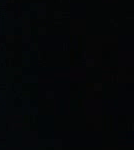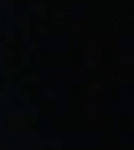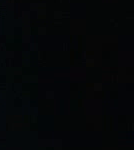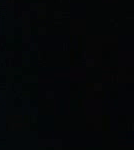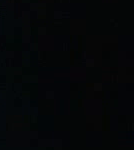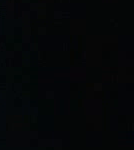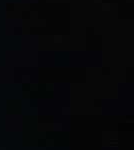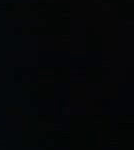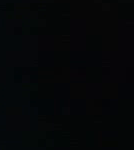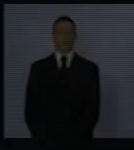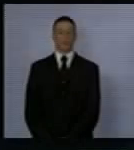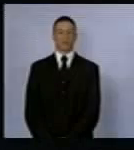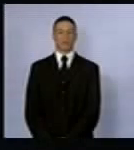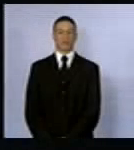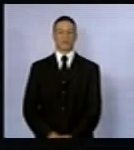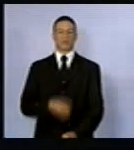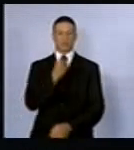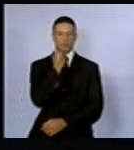muito bom dia a todos.